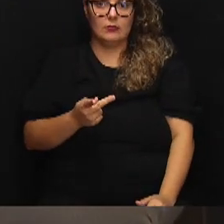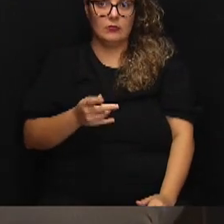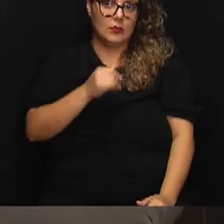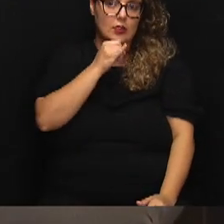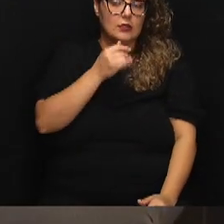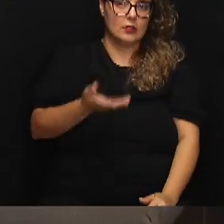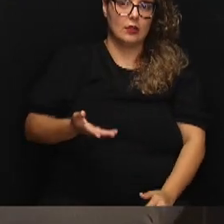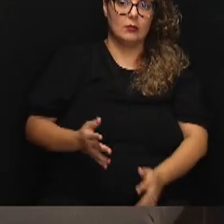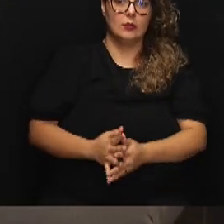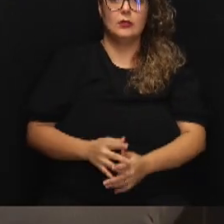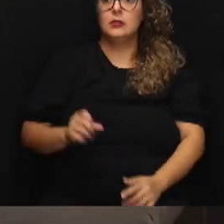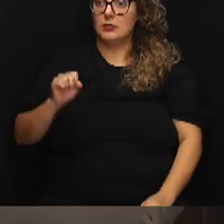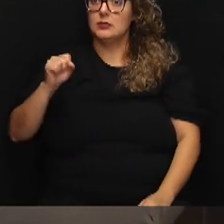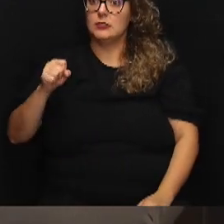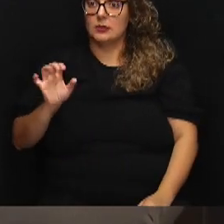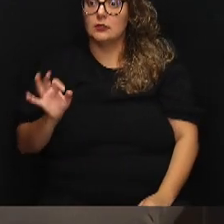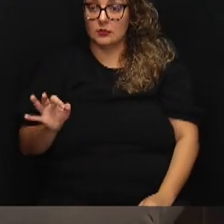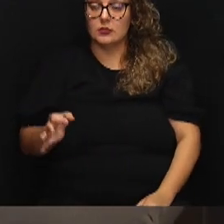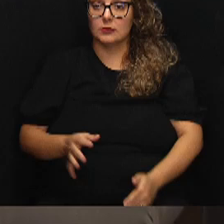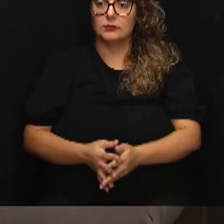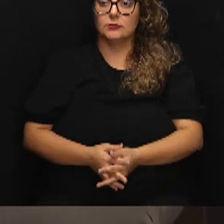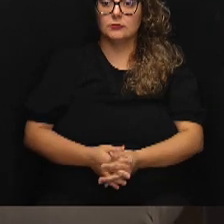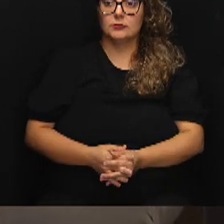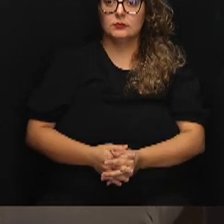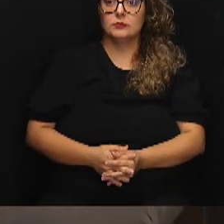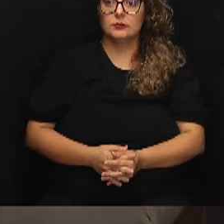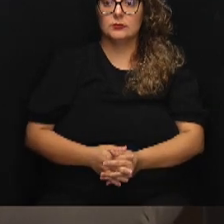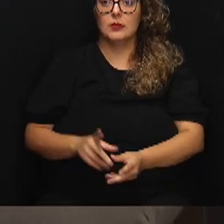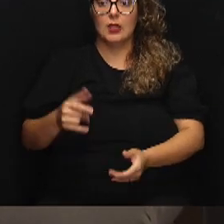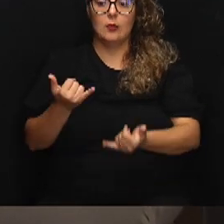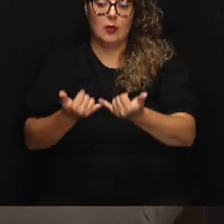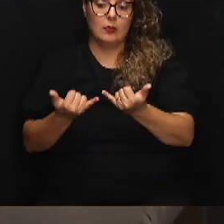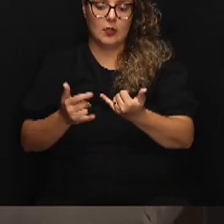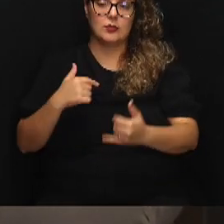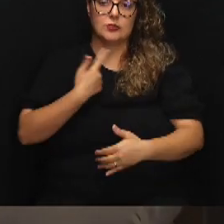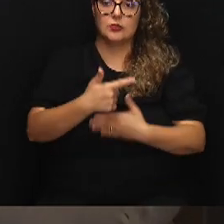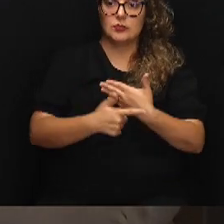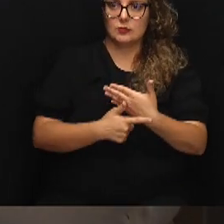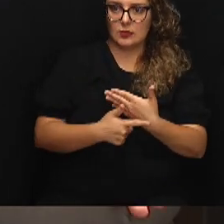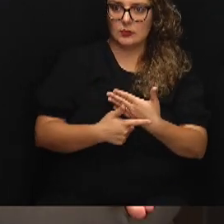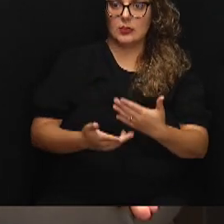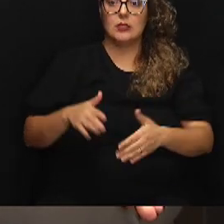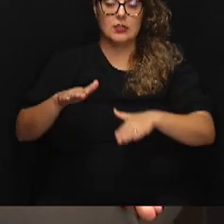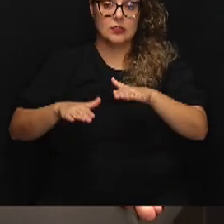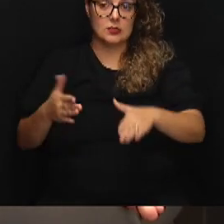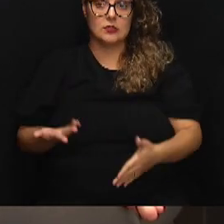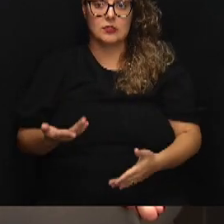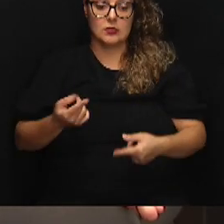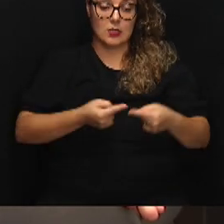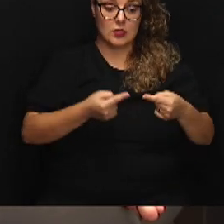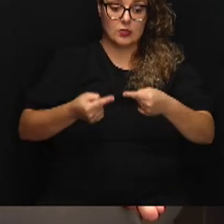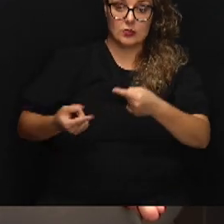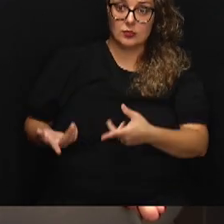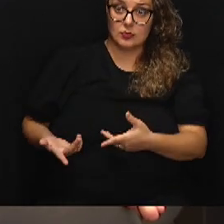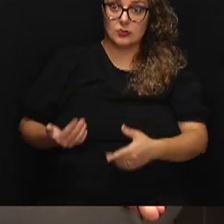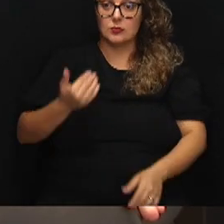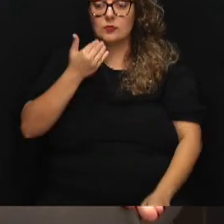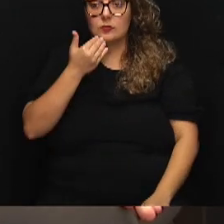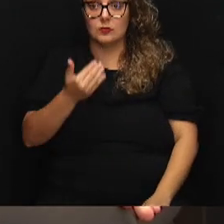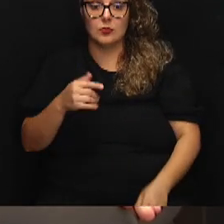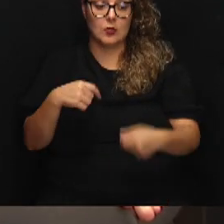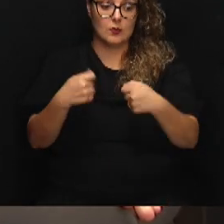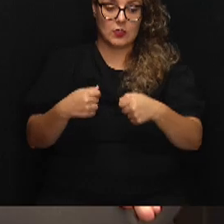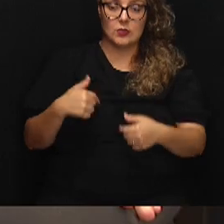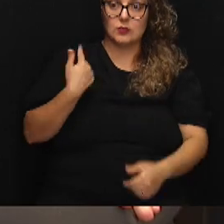exemplo? Sim, com certeza. Acho que esse é uma parte do nosso papel. Porque muitas das vezes a discussão sobre uma demanda, uma necessidade do